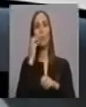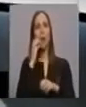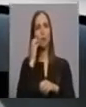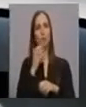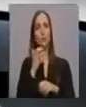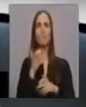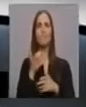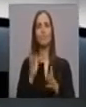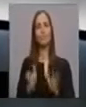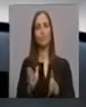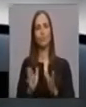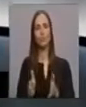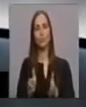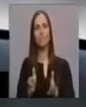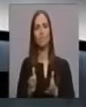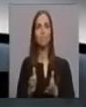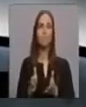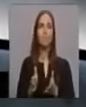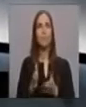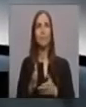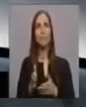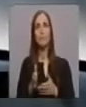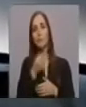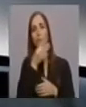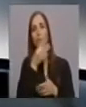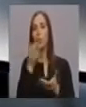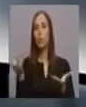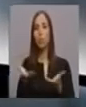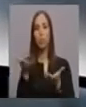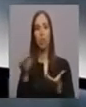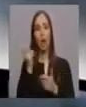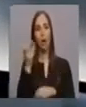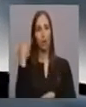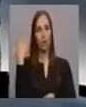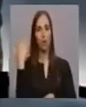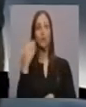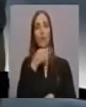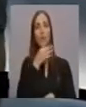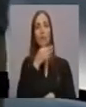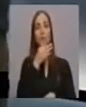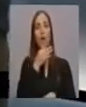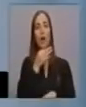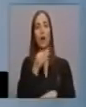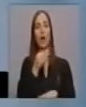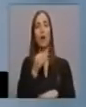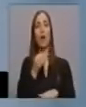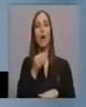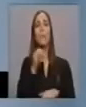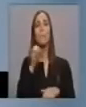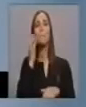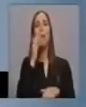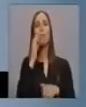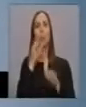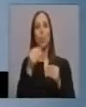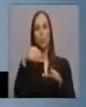bordado superficialmente rio há alguns anos o tema das índias plástico no oceano que ninguém consegue resolver temos